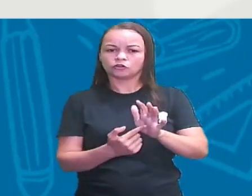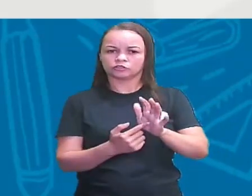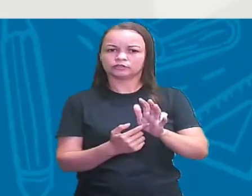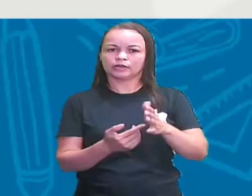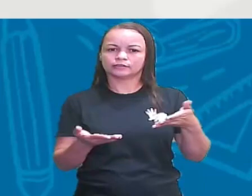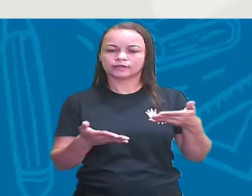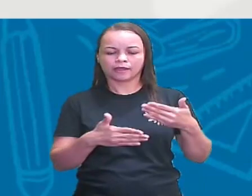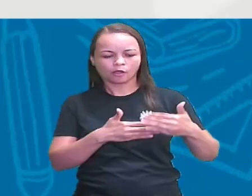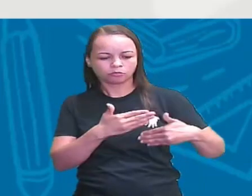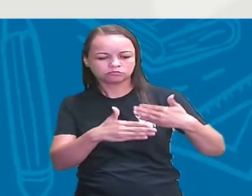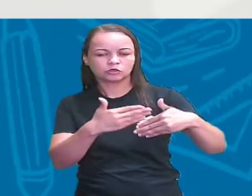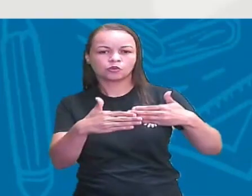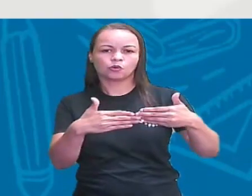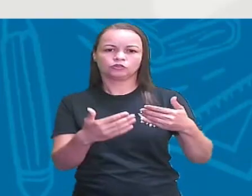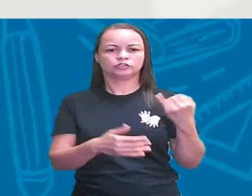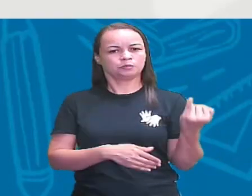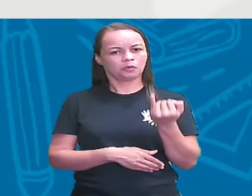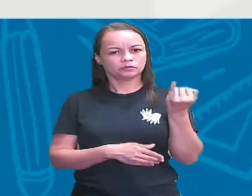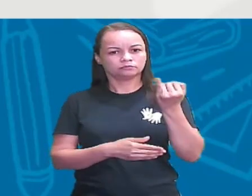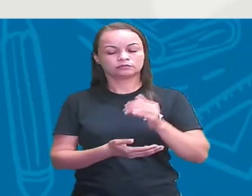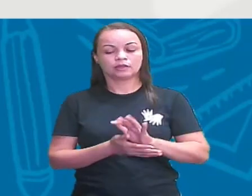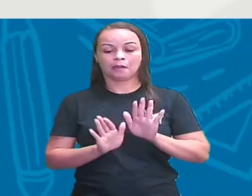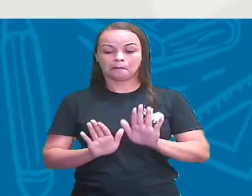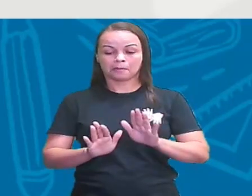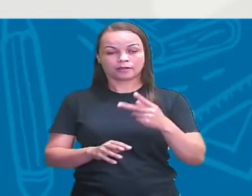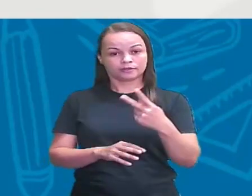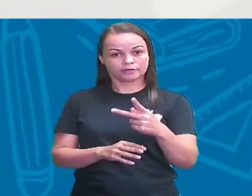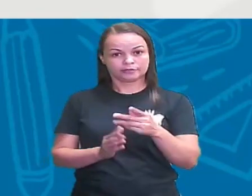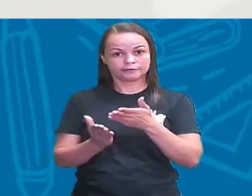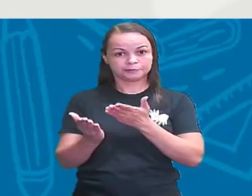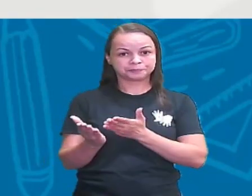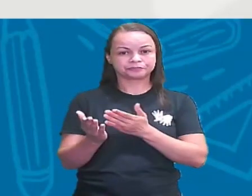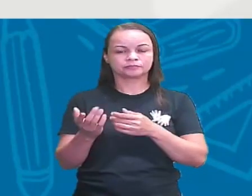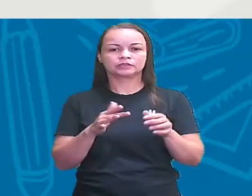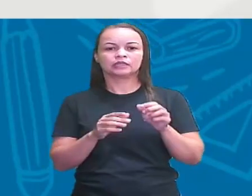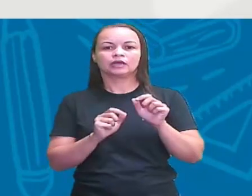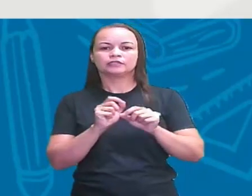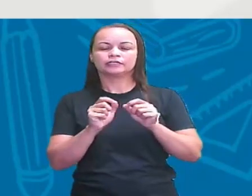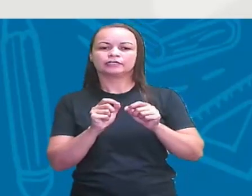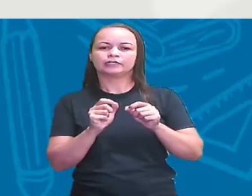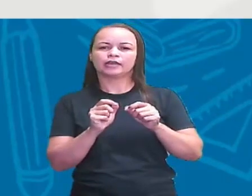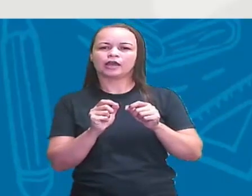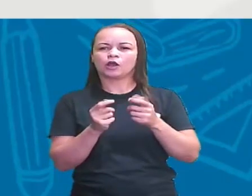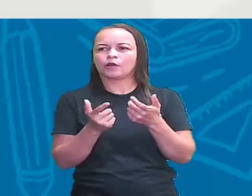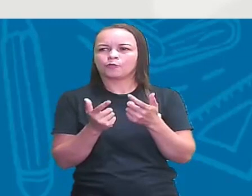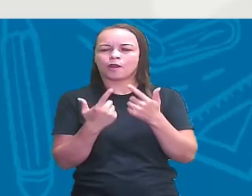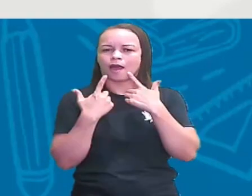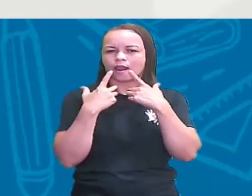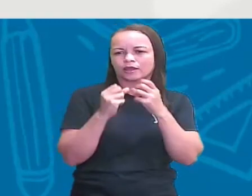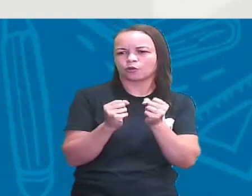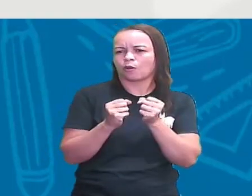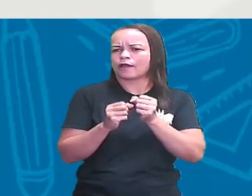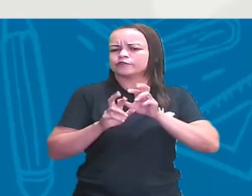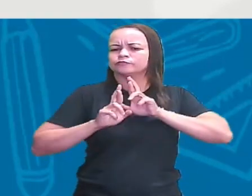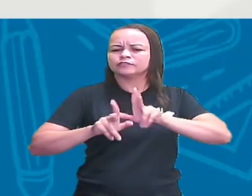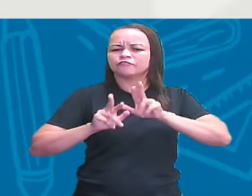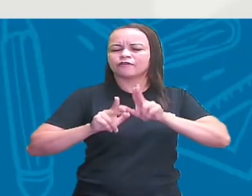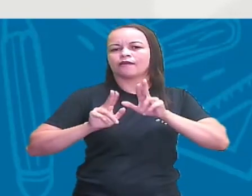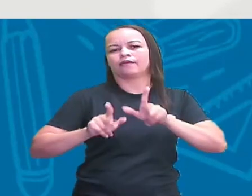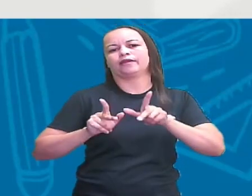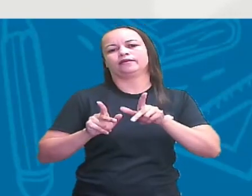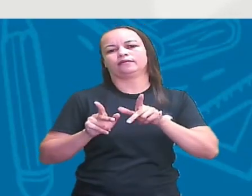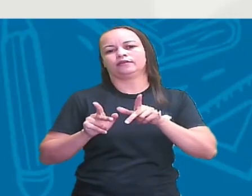mas o Oswald de Andrade ele queria agora fazer uma desconstrução da linguagem e uma